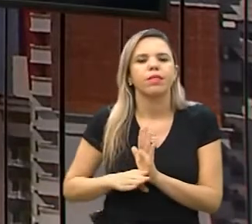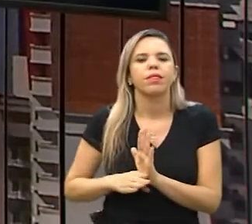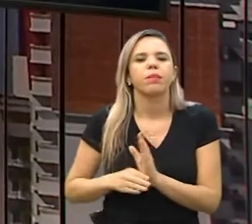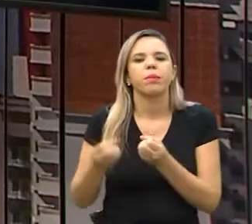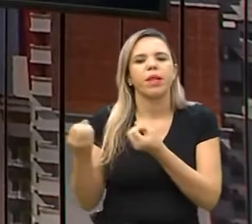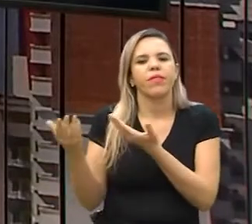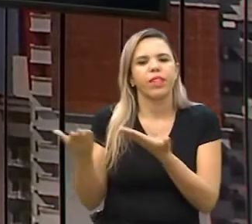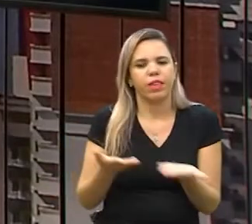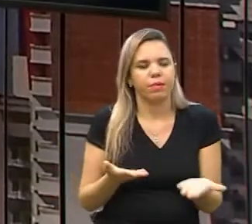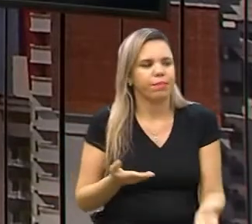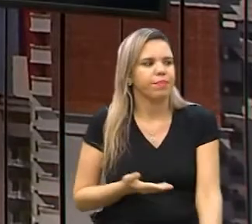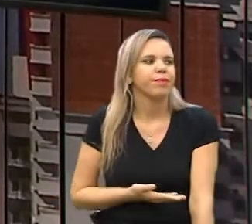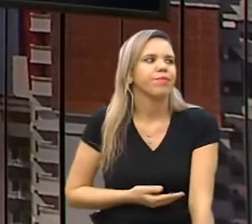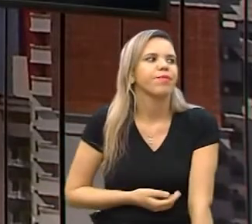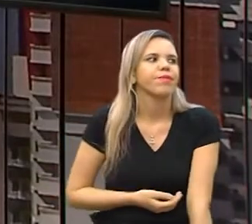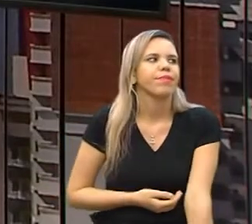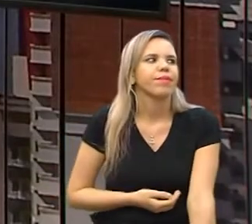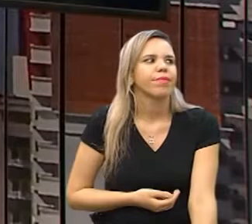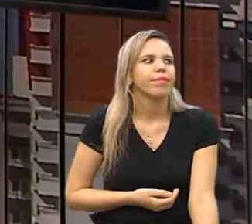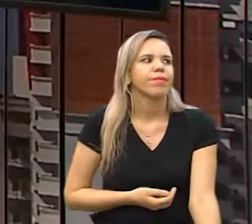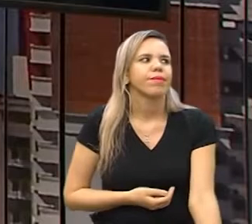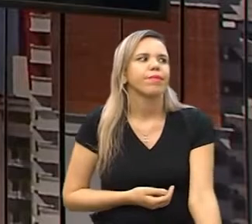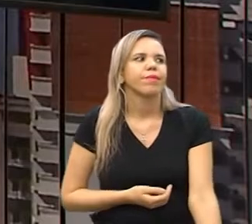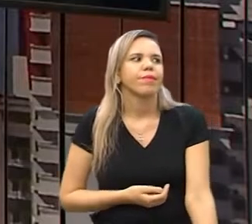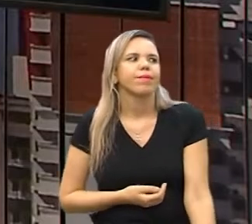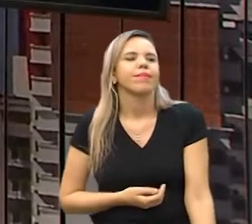Ambiental. Luísa, seja muito bem-vinda, viu?